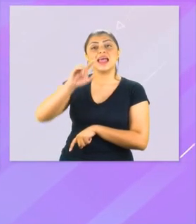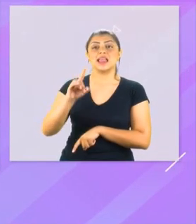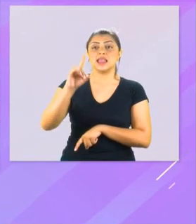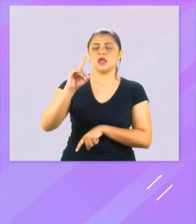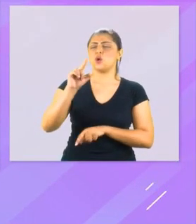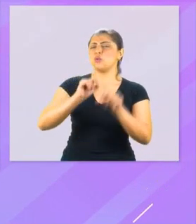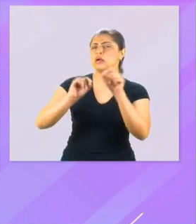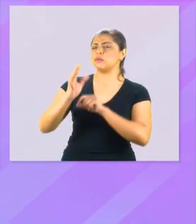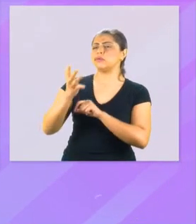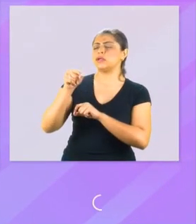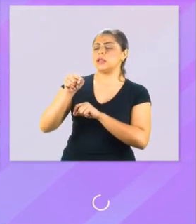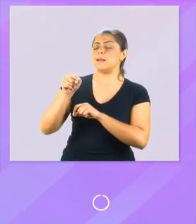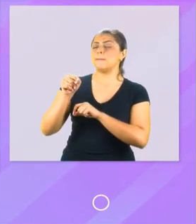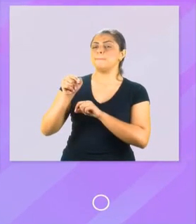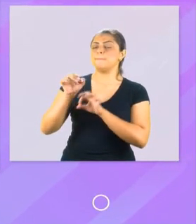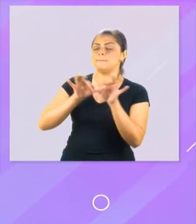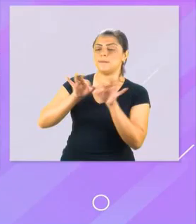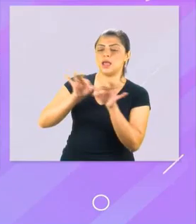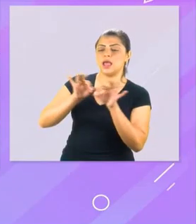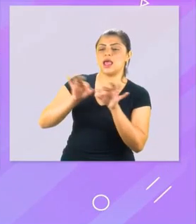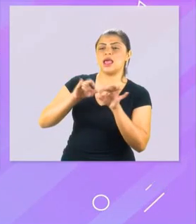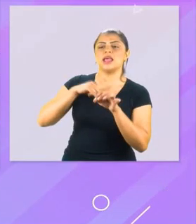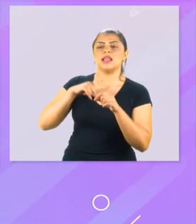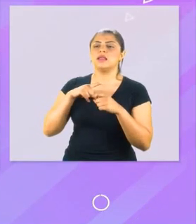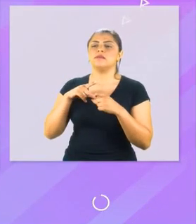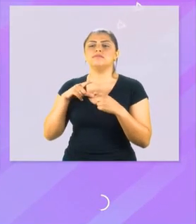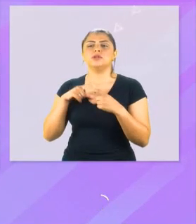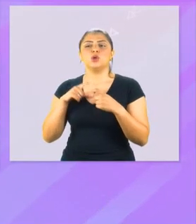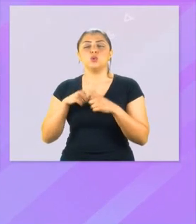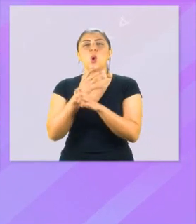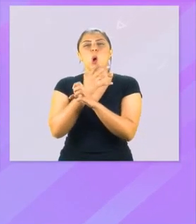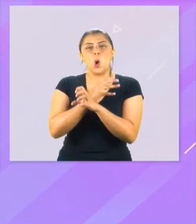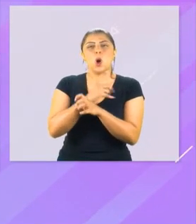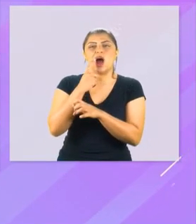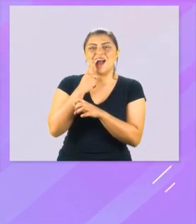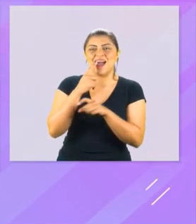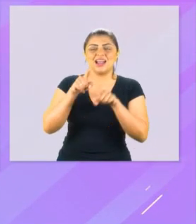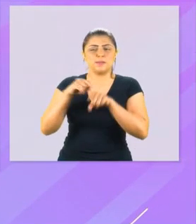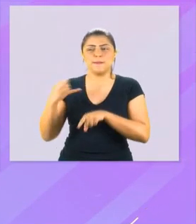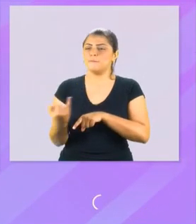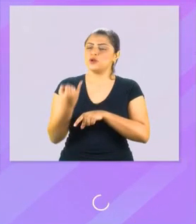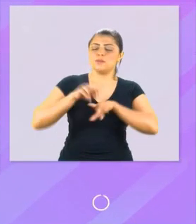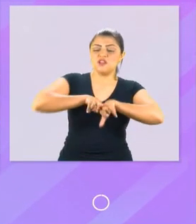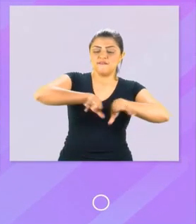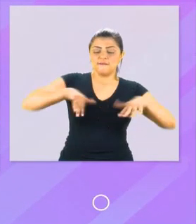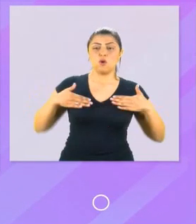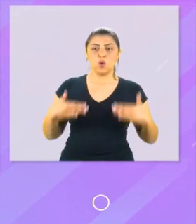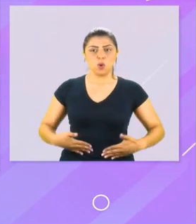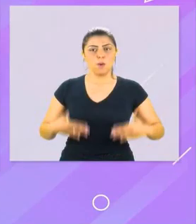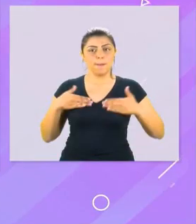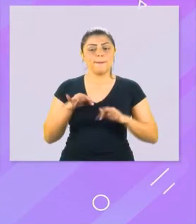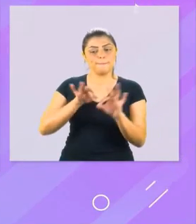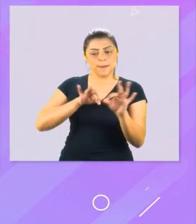que tem uma ação no metabolismo do cálcio, no metabolismo ósseo, também importante para o organismo, e ela